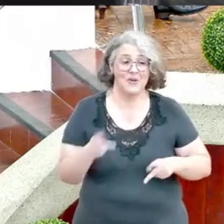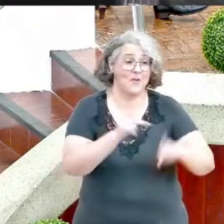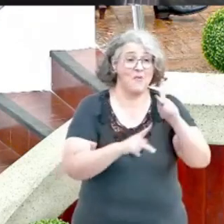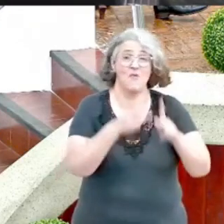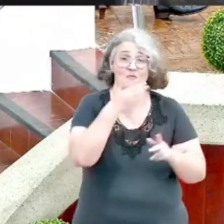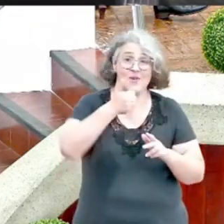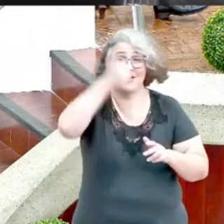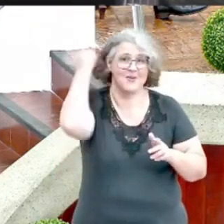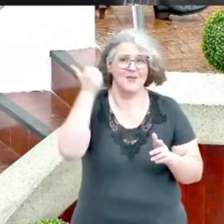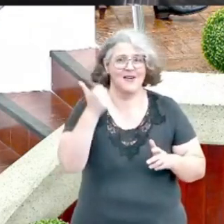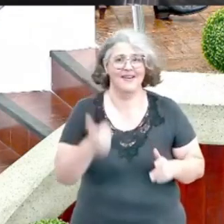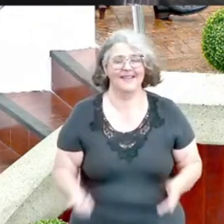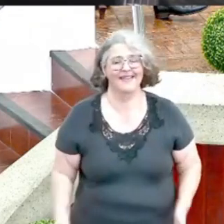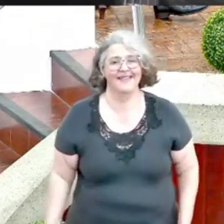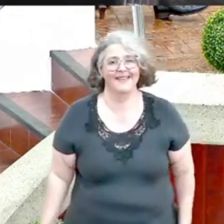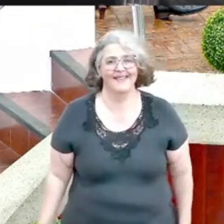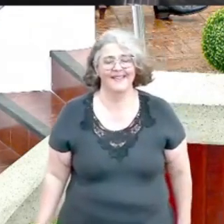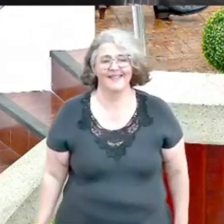igreja?